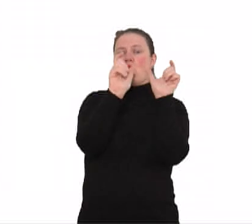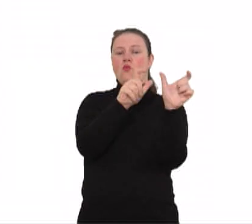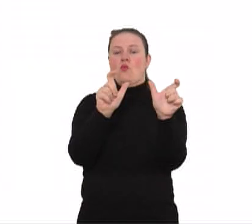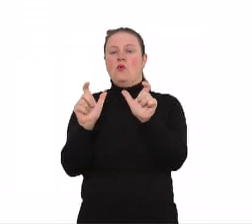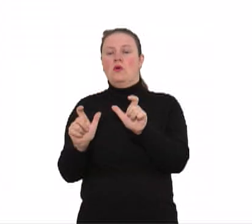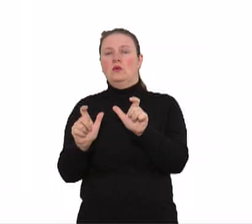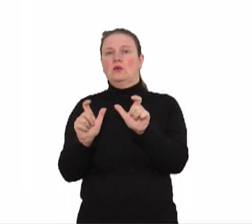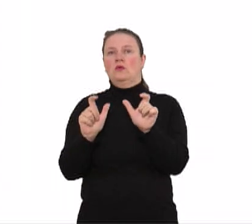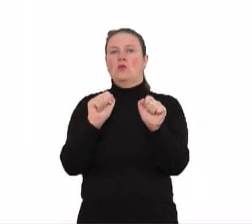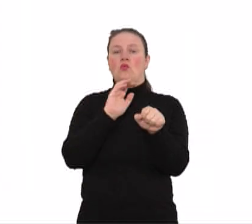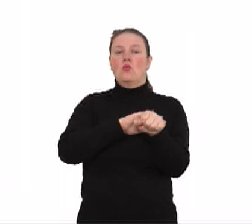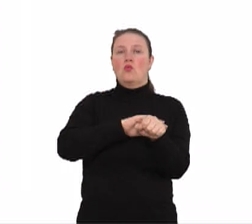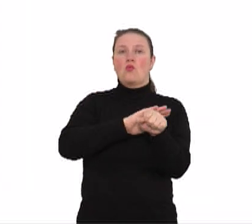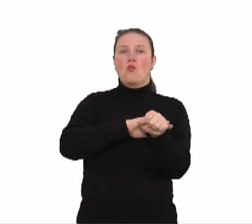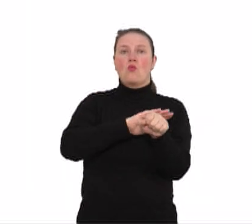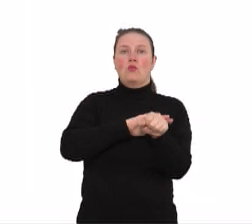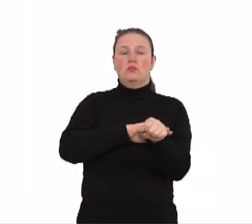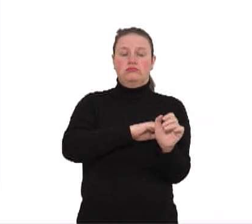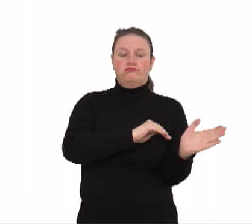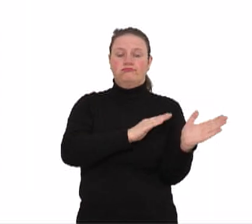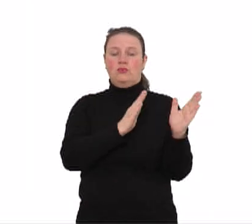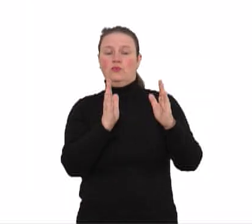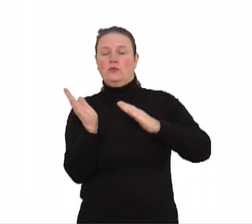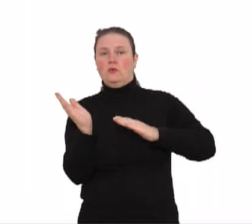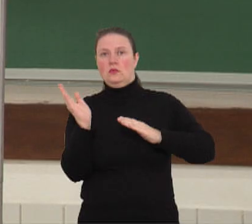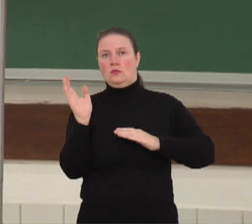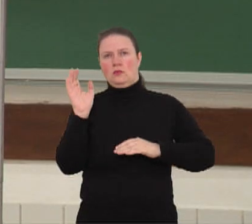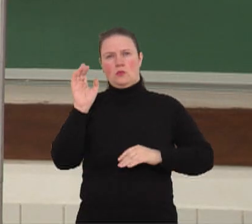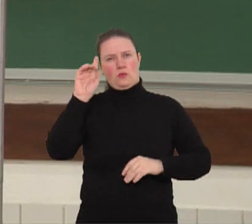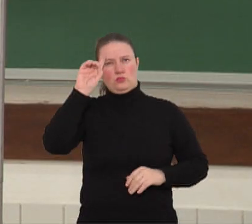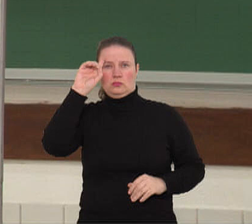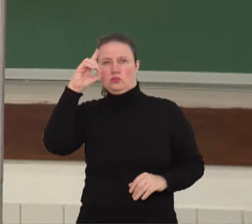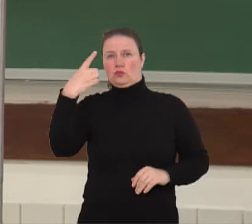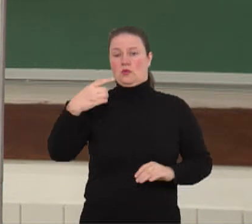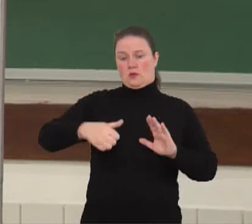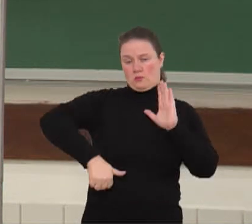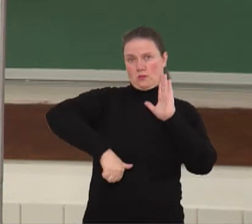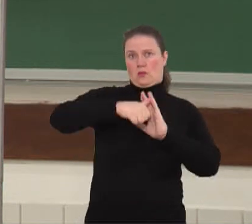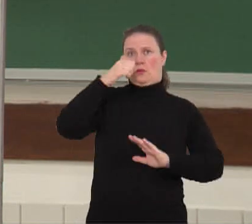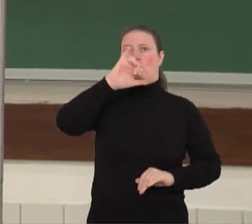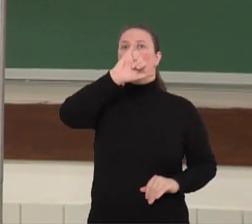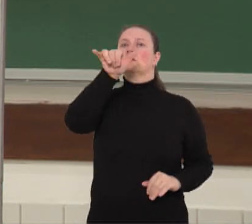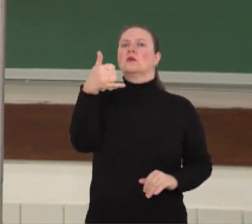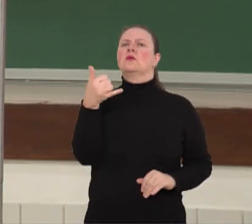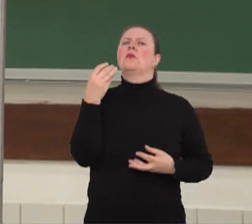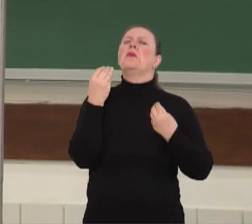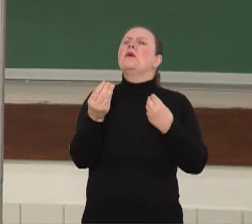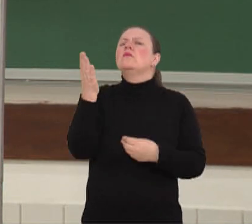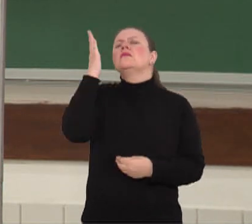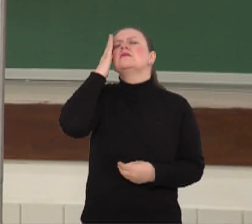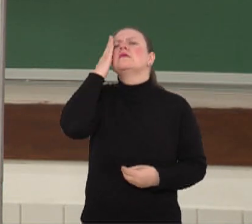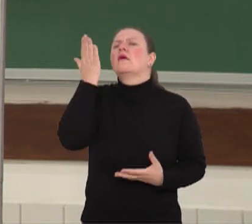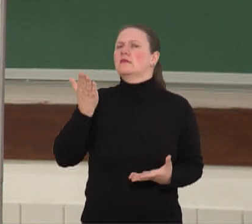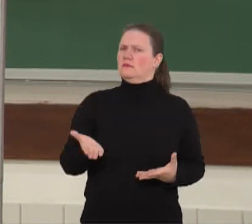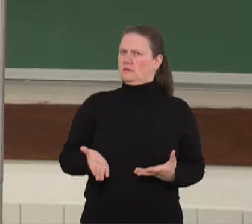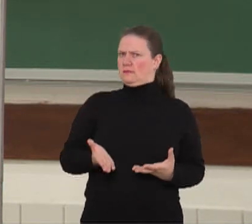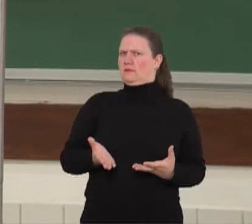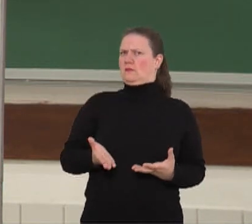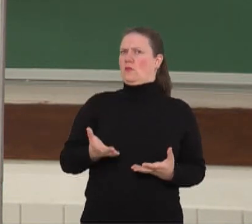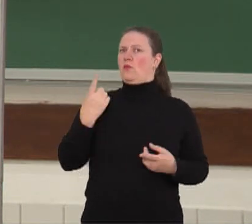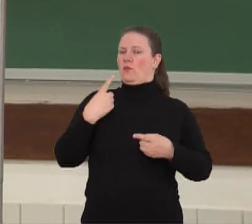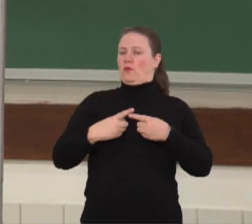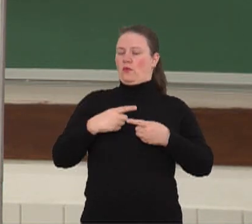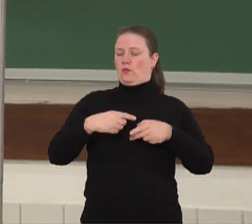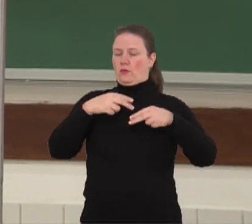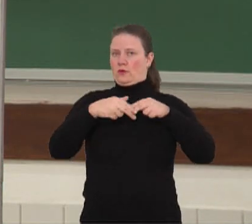tempo. Uma data, 1º de janeiro. Como sabemos que é 1º de janeiro? Por causa da posição